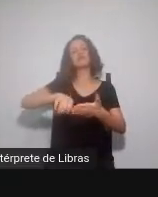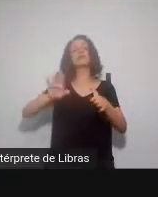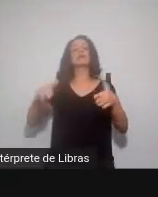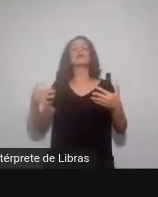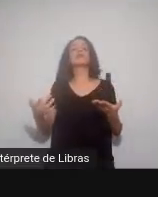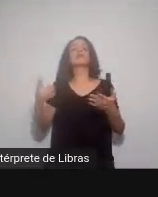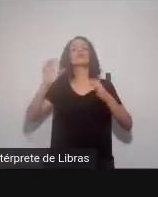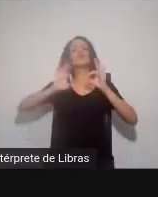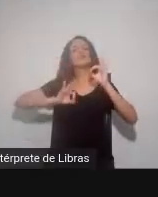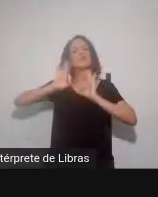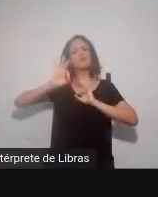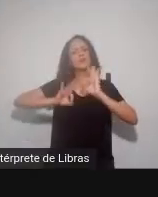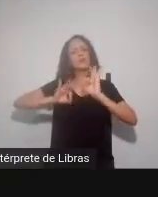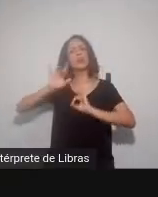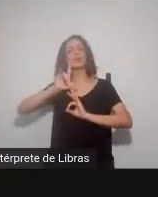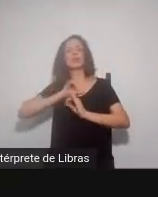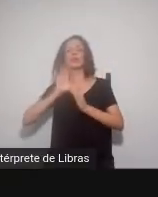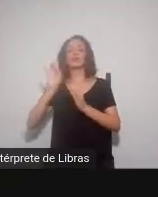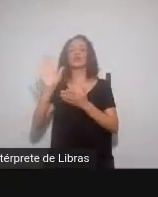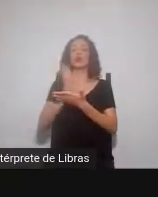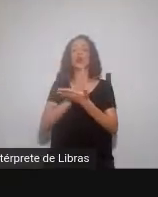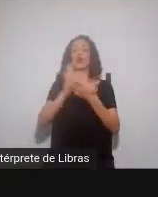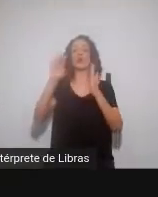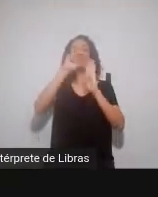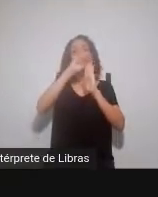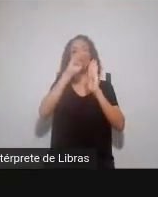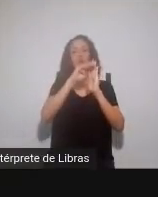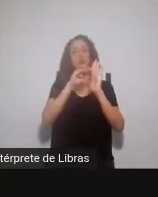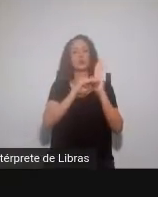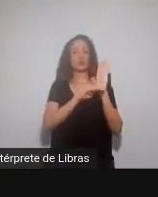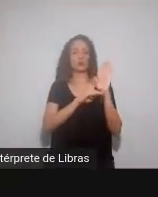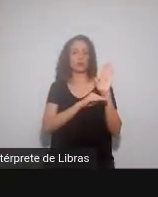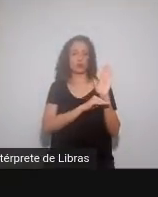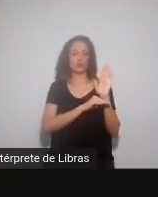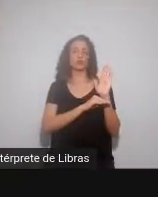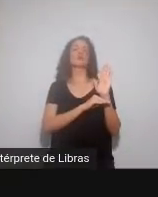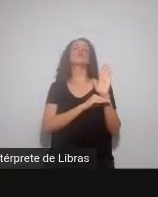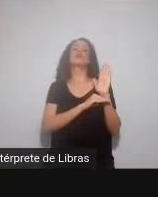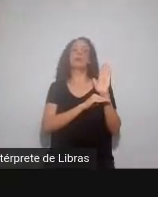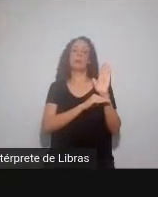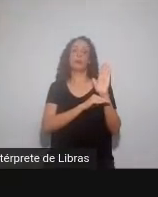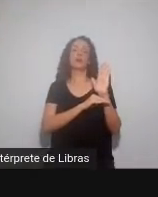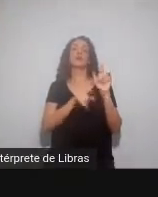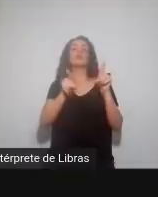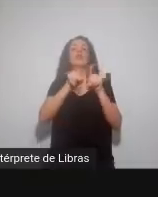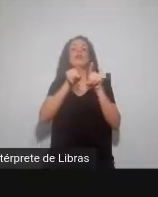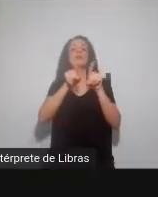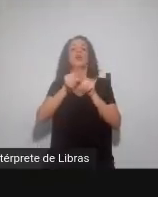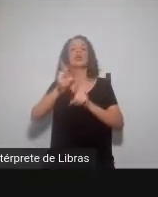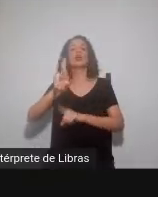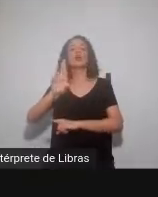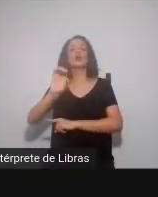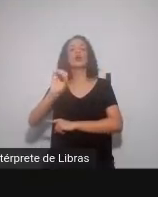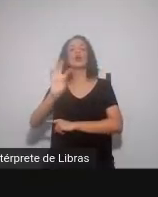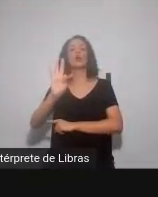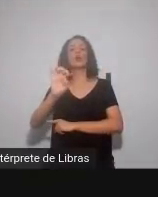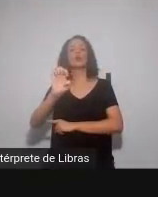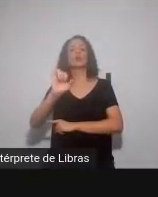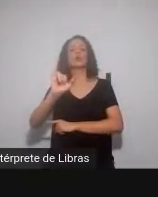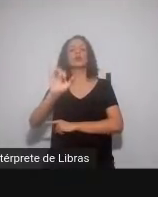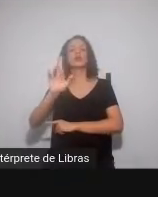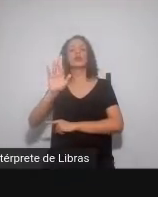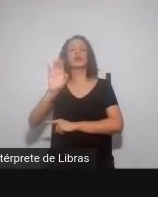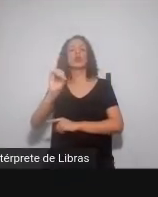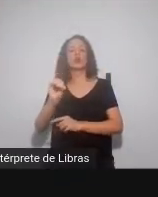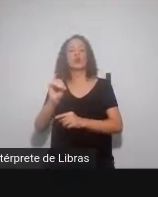tem só alguns elementos. O roteiro da reescrita, que é construído com as crianças, ler e